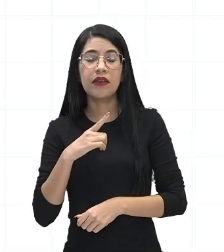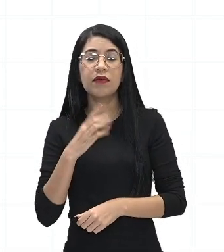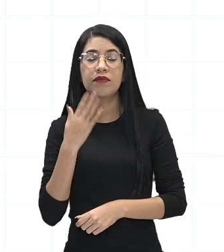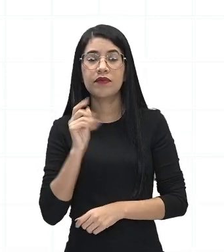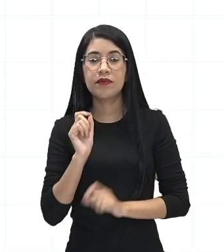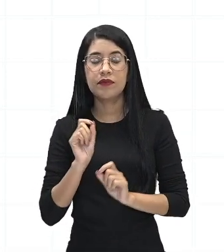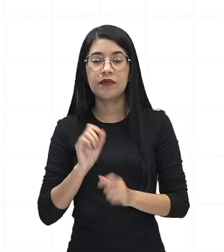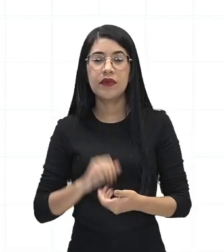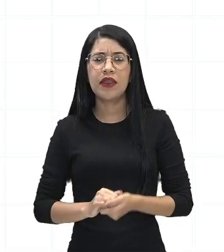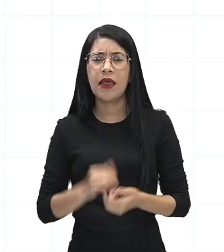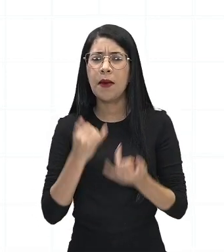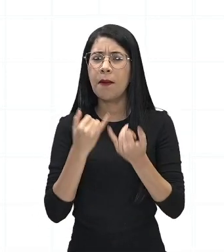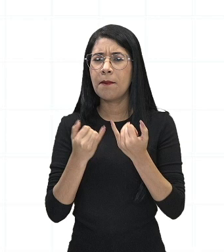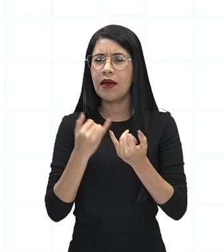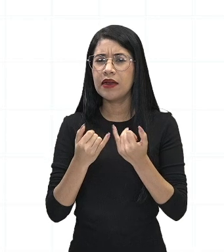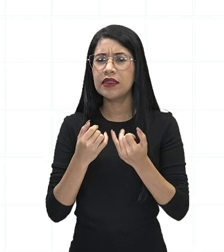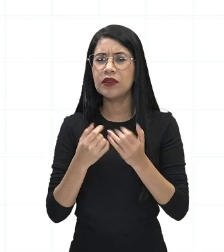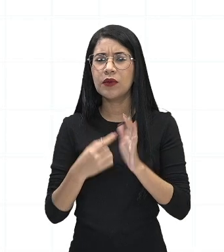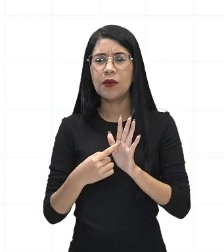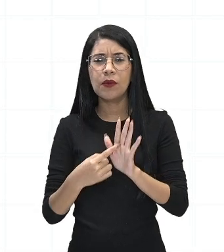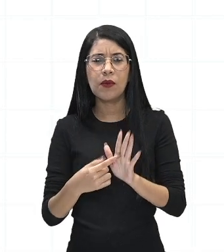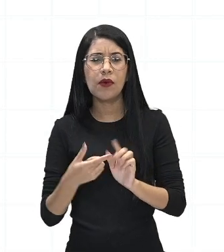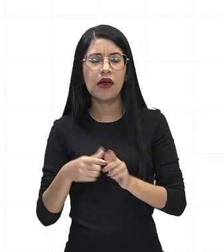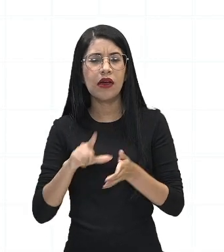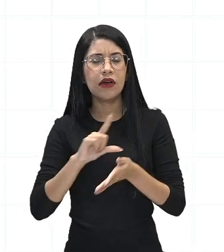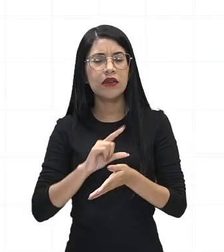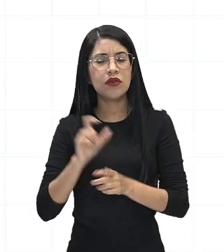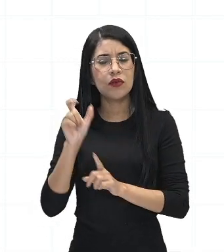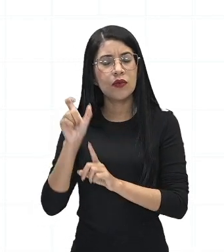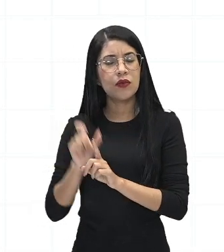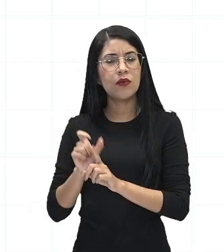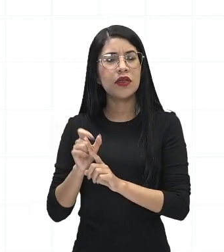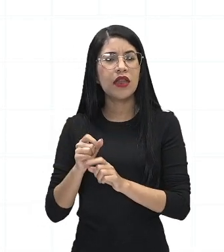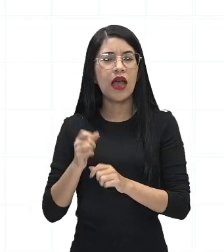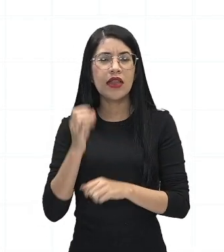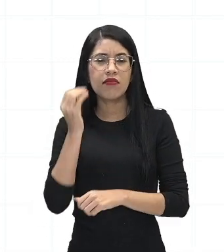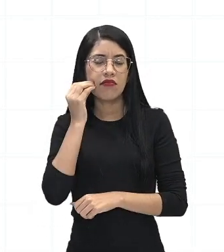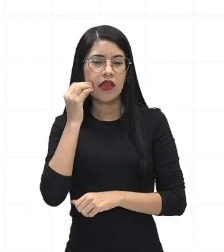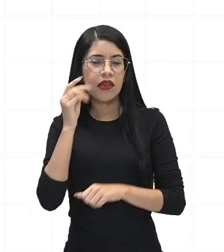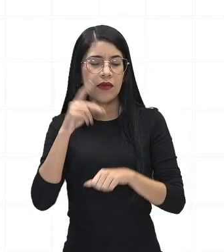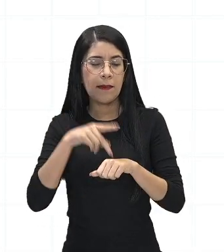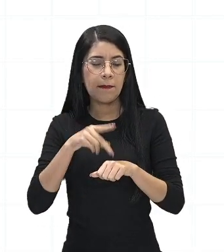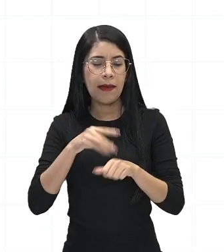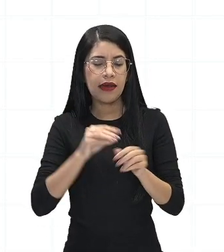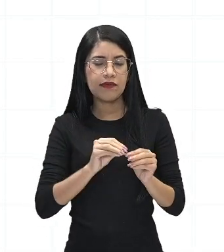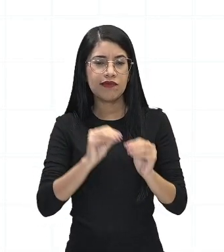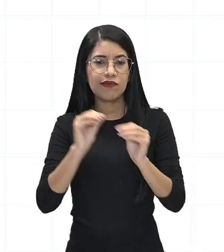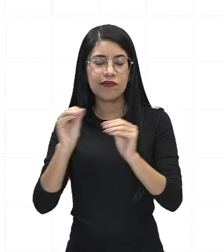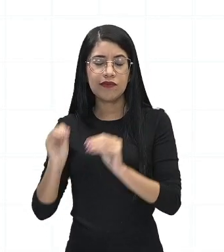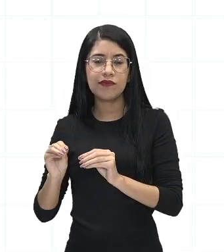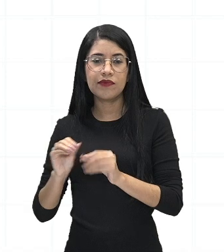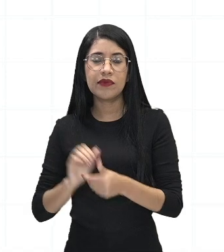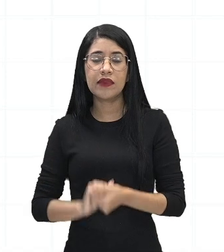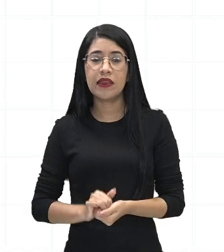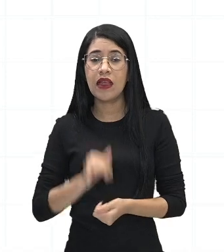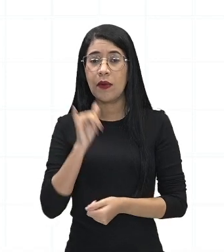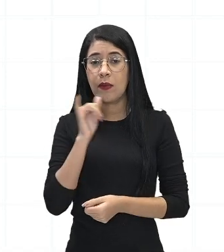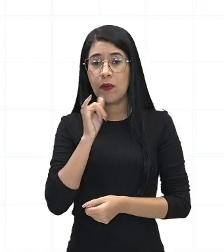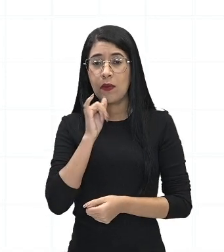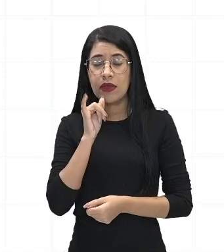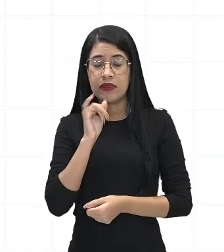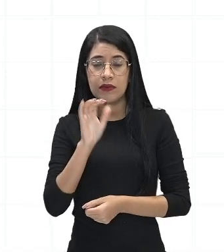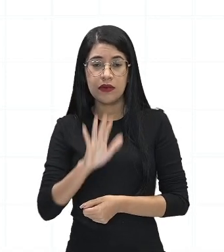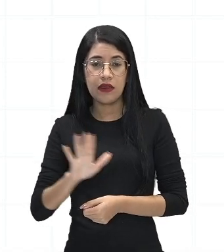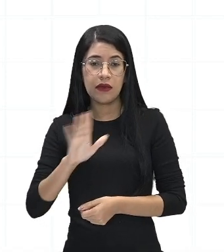exemplo parecido, né, com aquele homem que estava tentando mover aquela rocha, né? Aqui no caso a gente tem um exemplo de uma